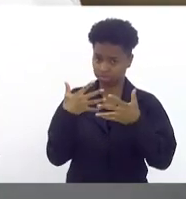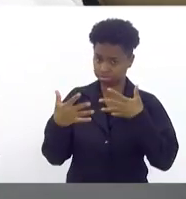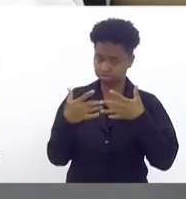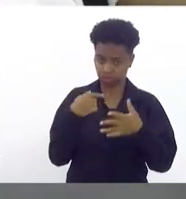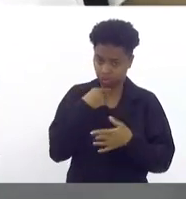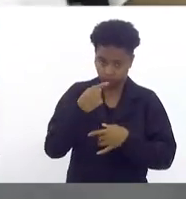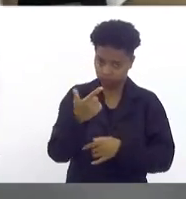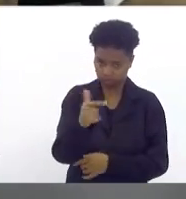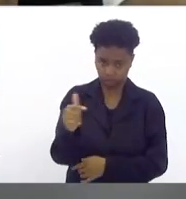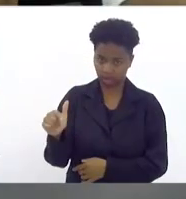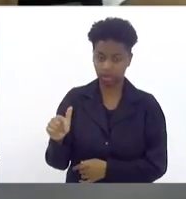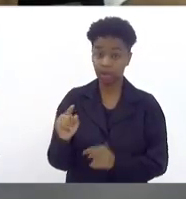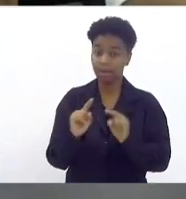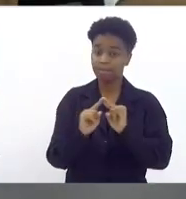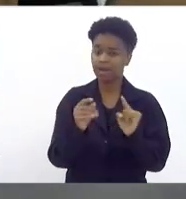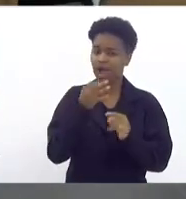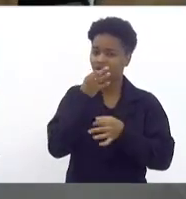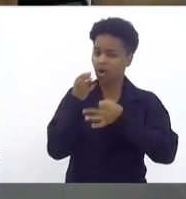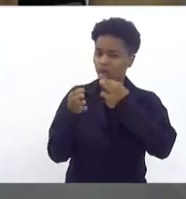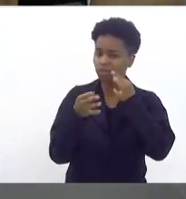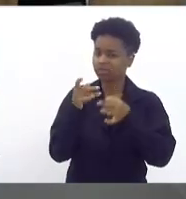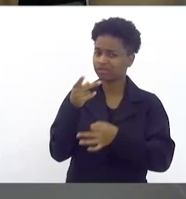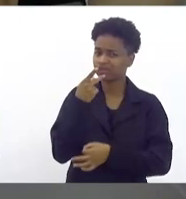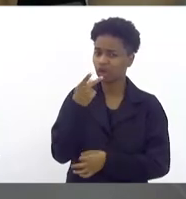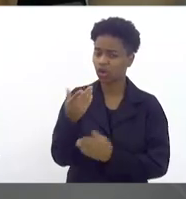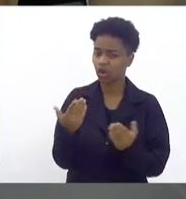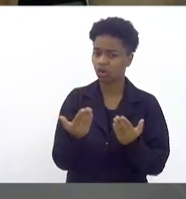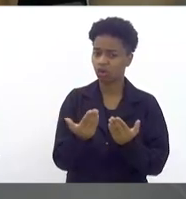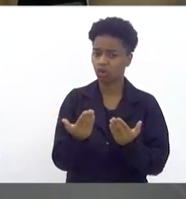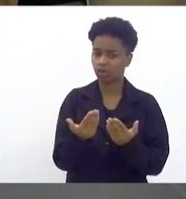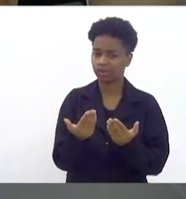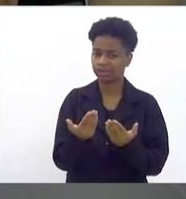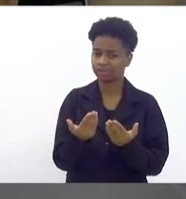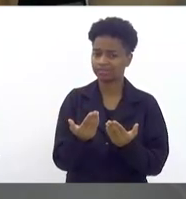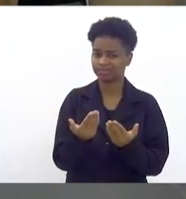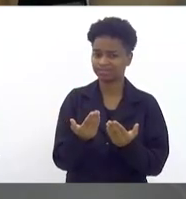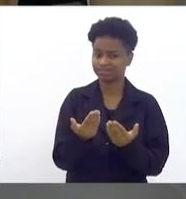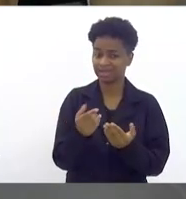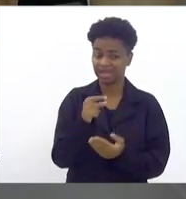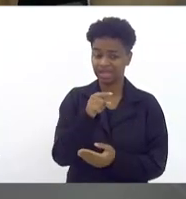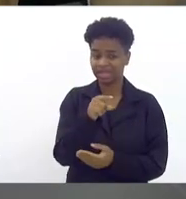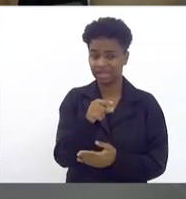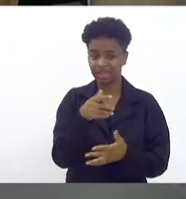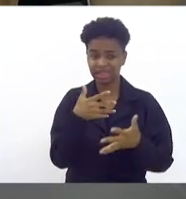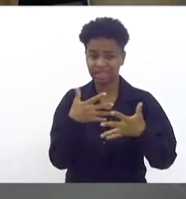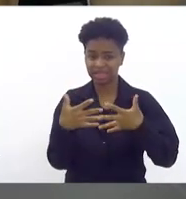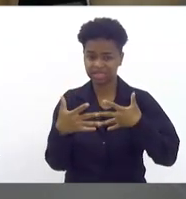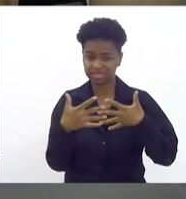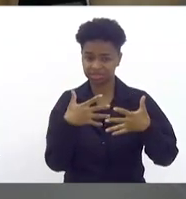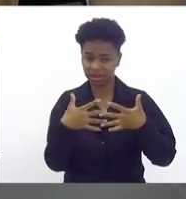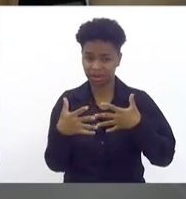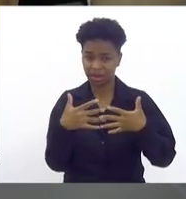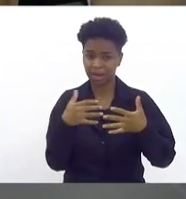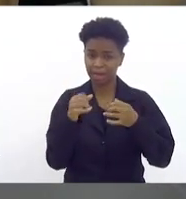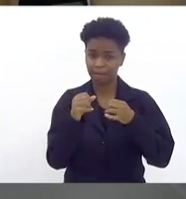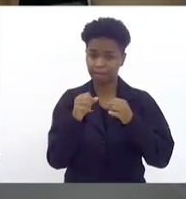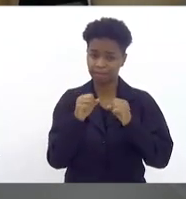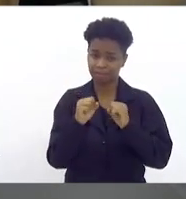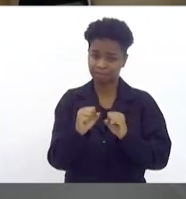dúvida. Mas o argumento que deu agora o doutor Serginho é que, nesse caso, a transparência pode